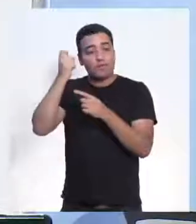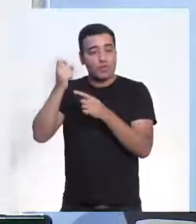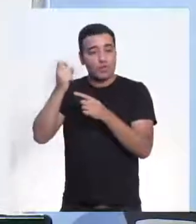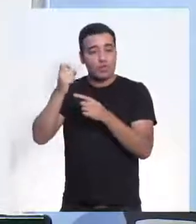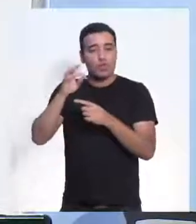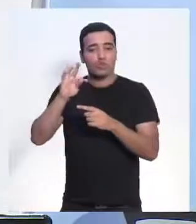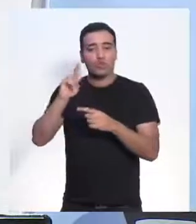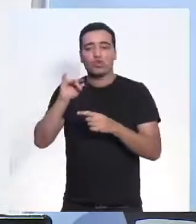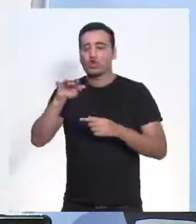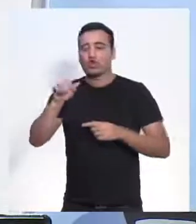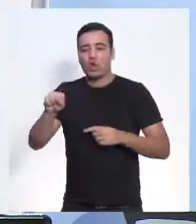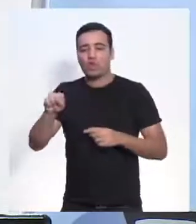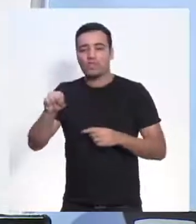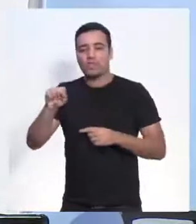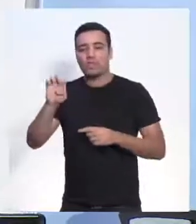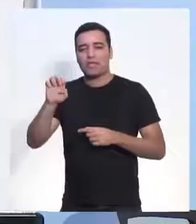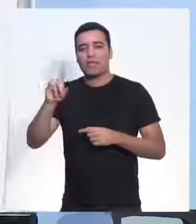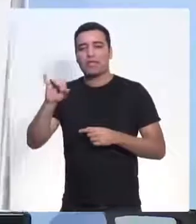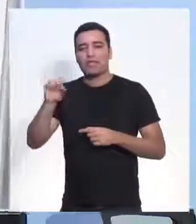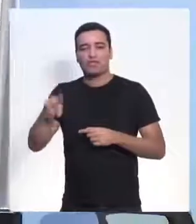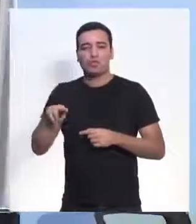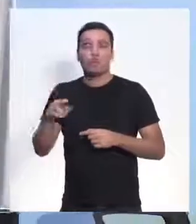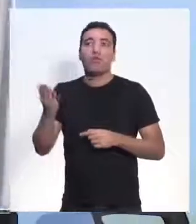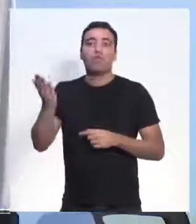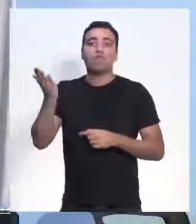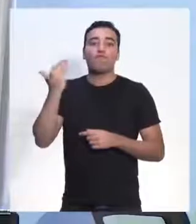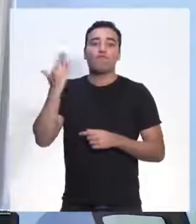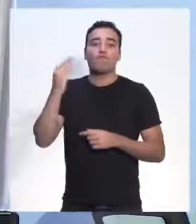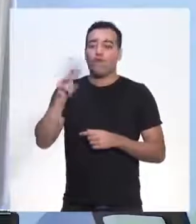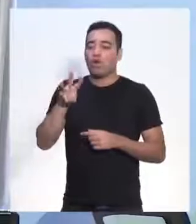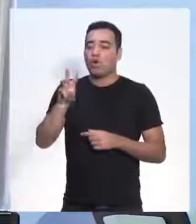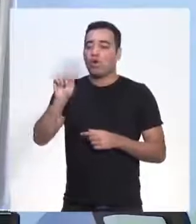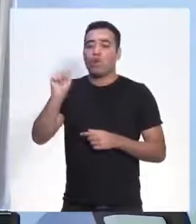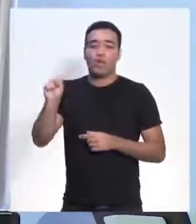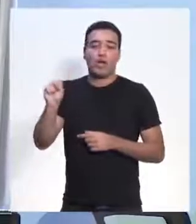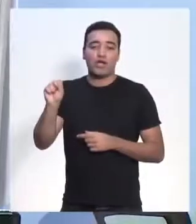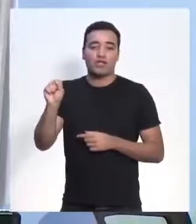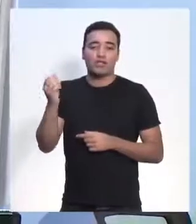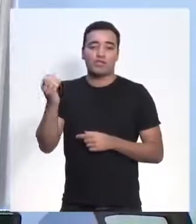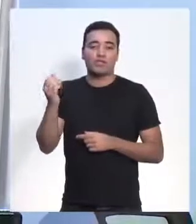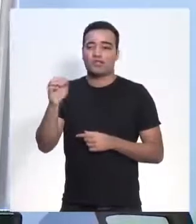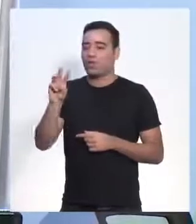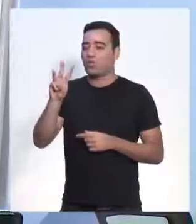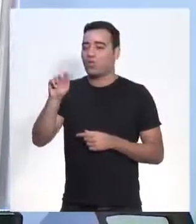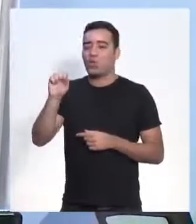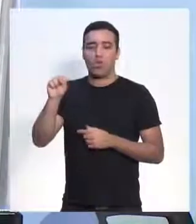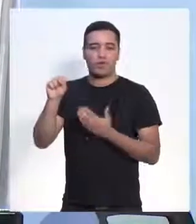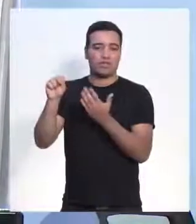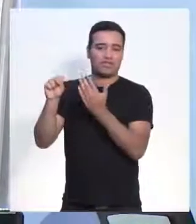inventada por Thomas Edison. Então, foi inventada? Was invented.